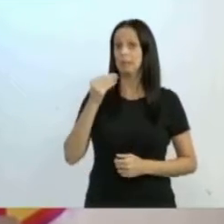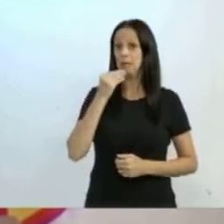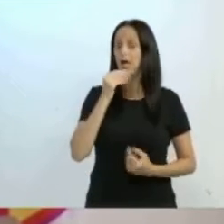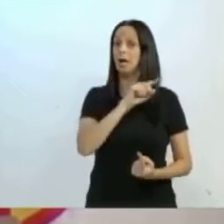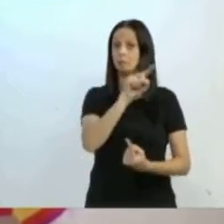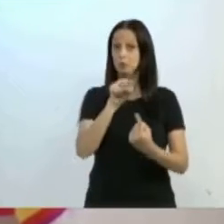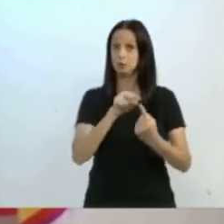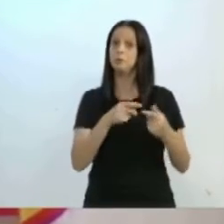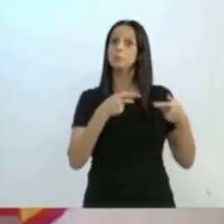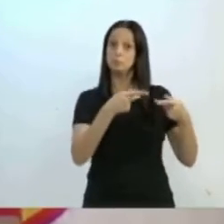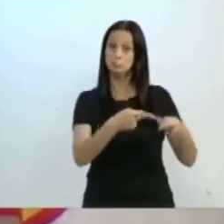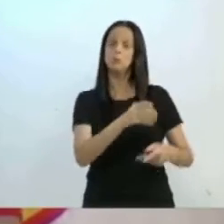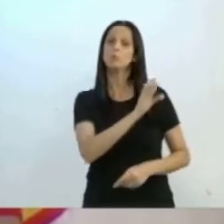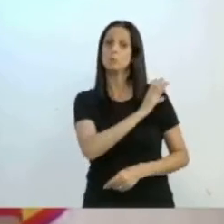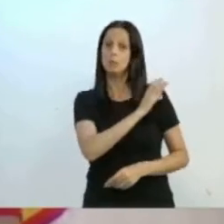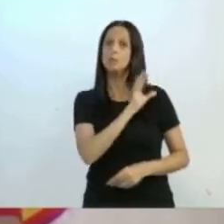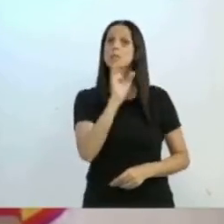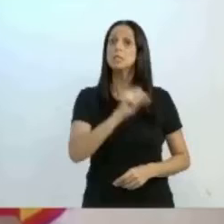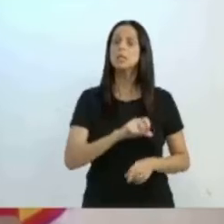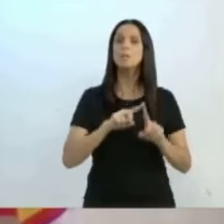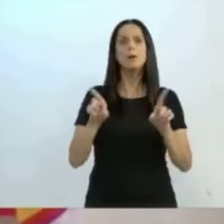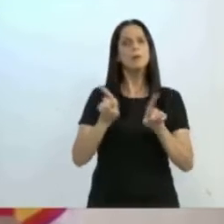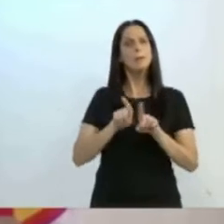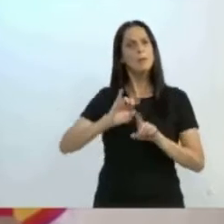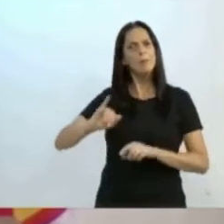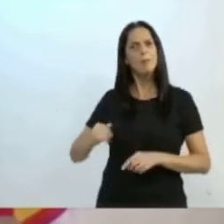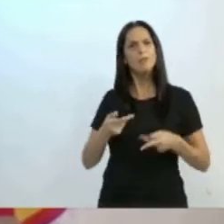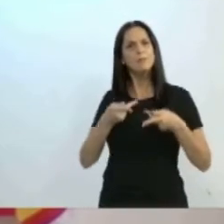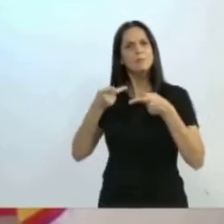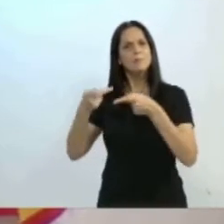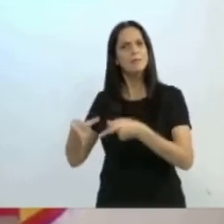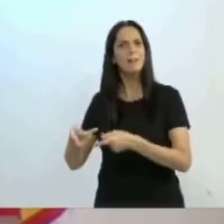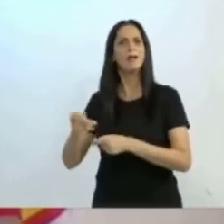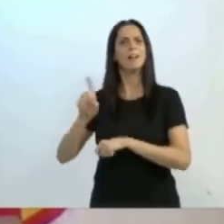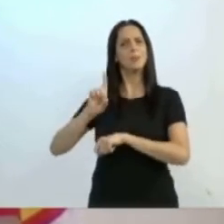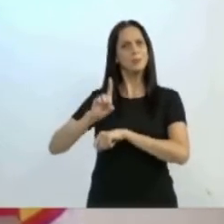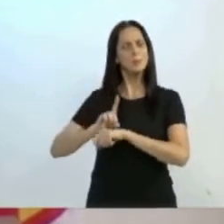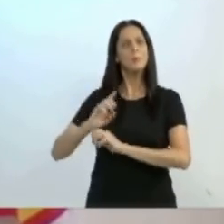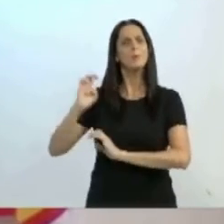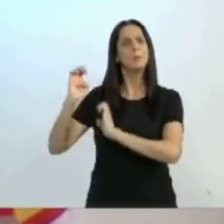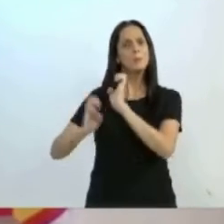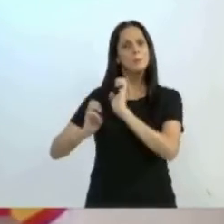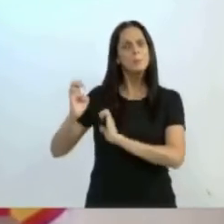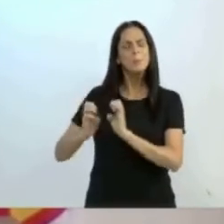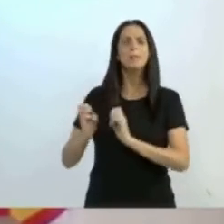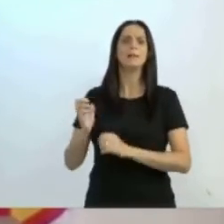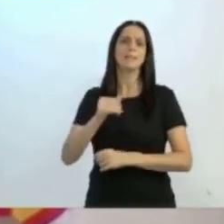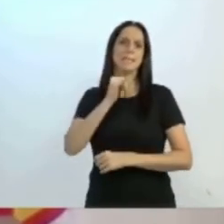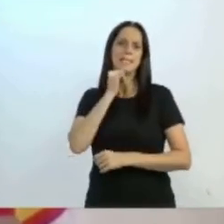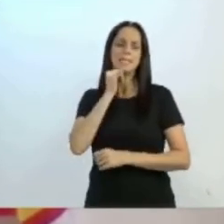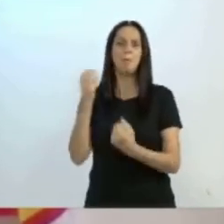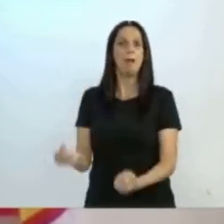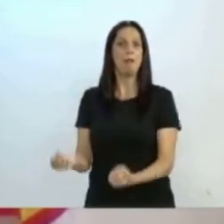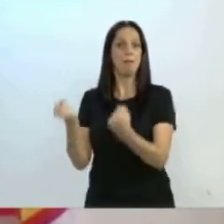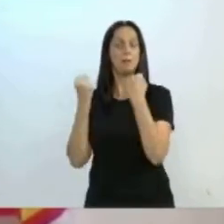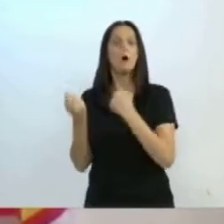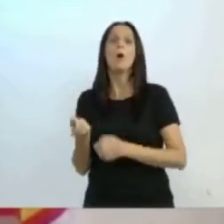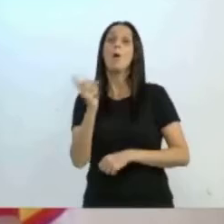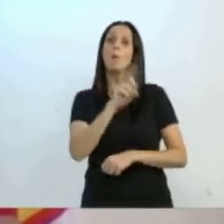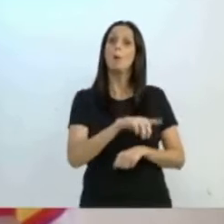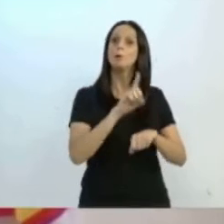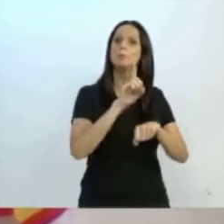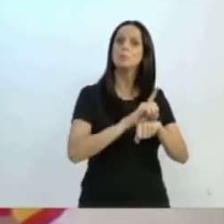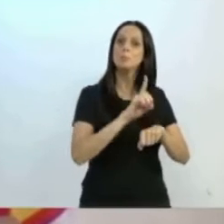mas também visitar ali os pequenos empresários conversei com alguns da vida região dono de academia é o dono de uma que